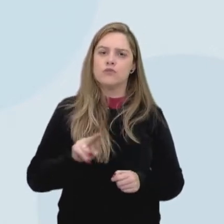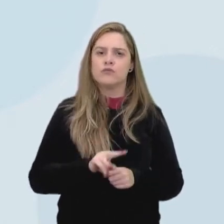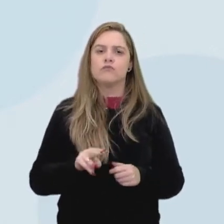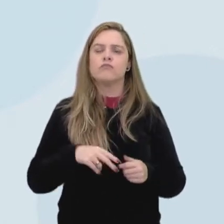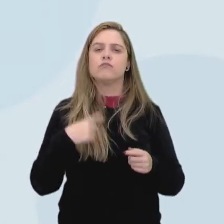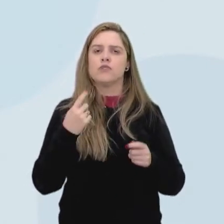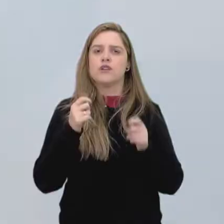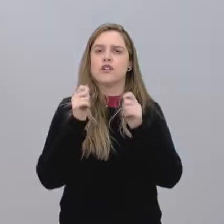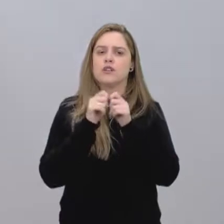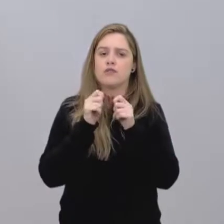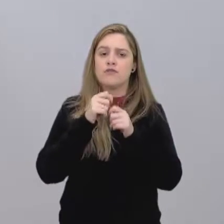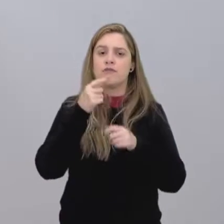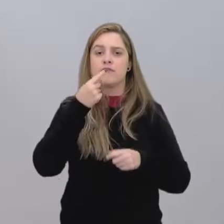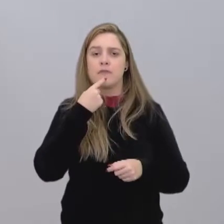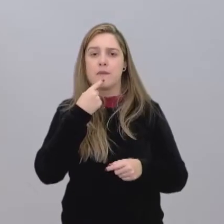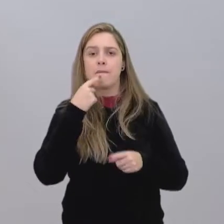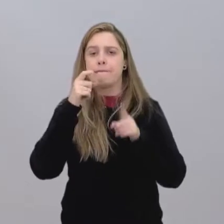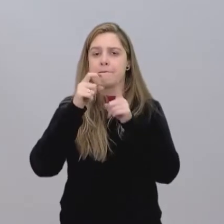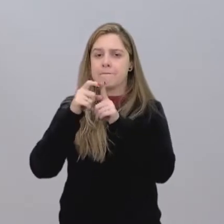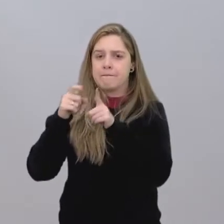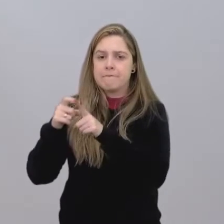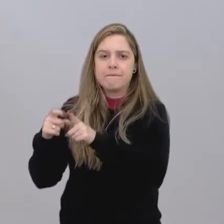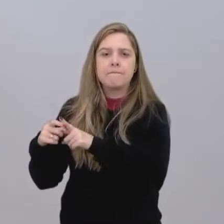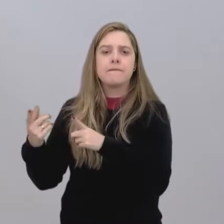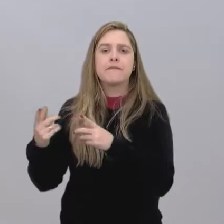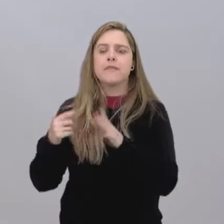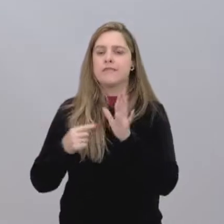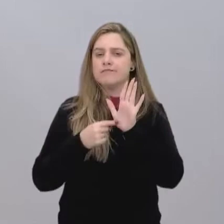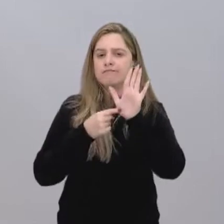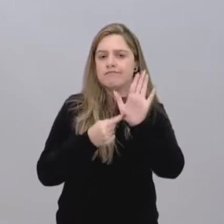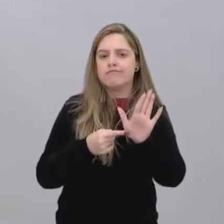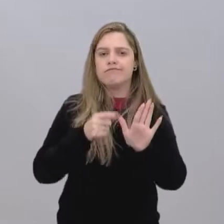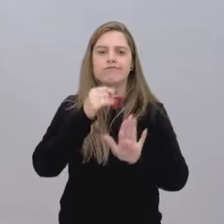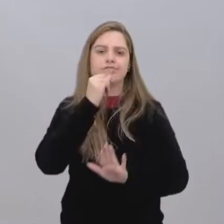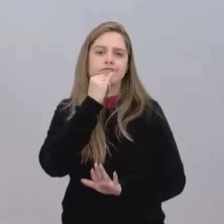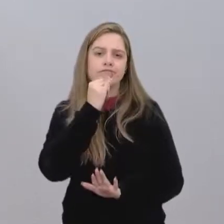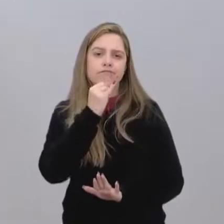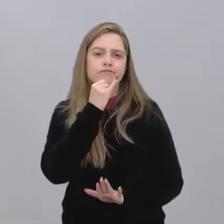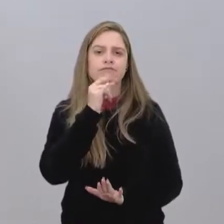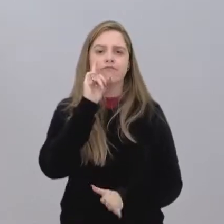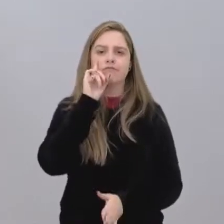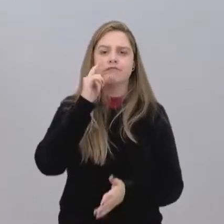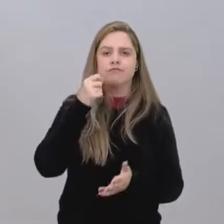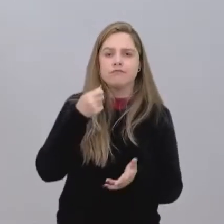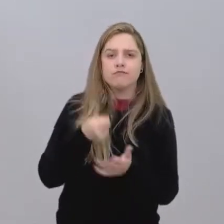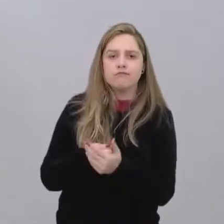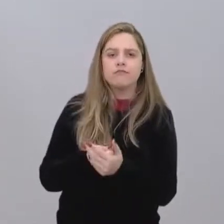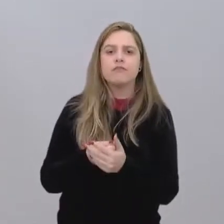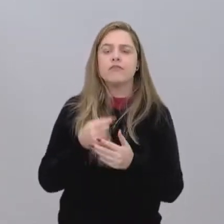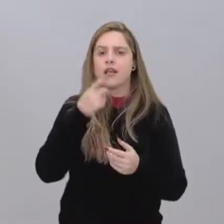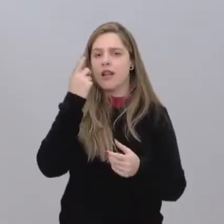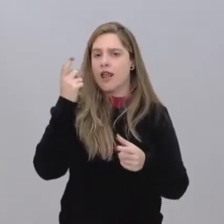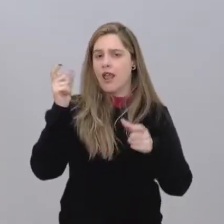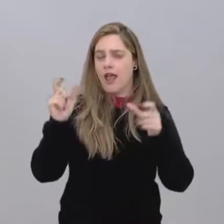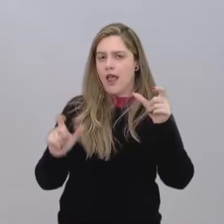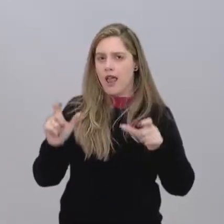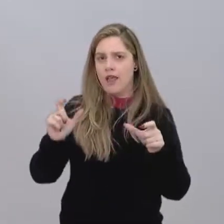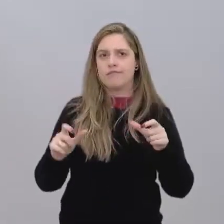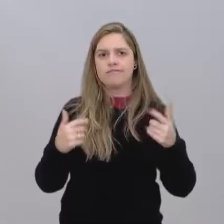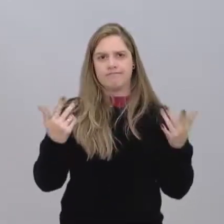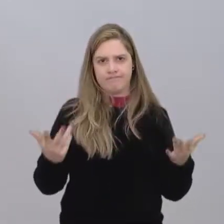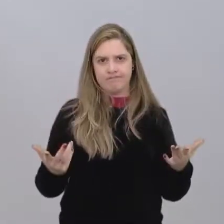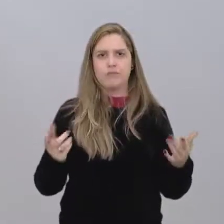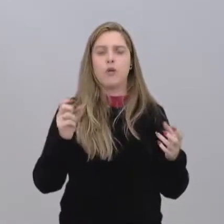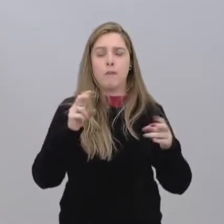em formas de palavras, né? Ou tentar aí, por exemplo, deteriorar a imagem dessa pessoa, né? Então,